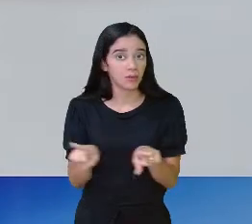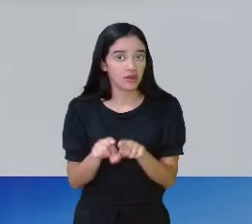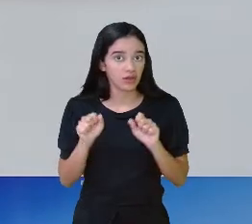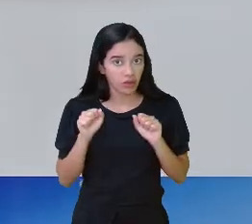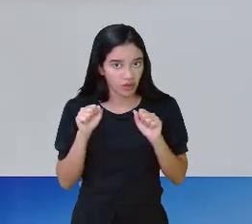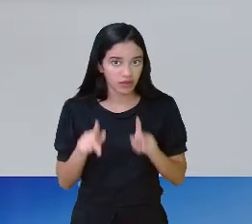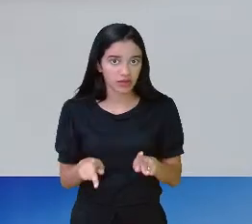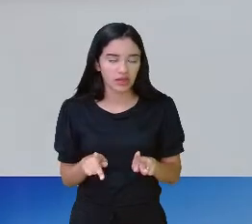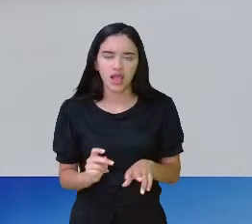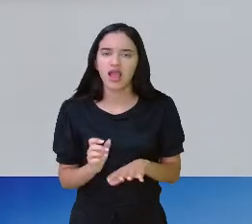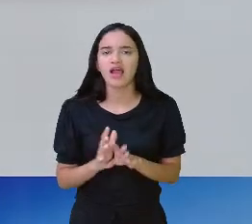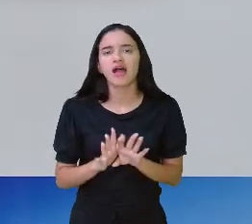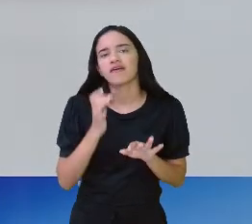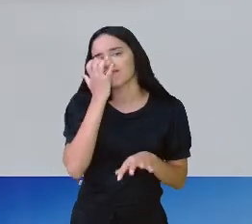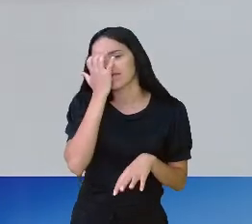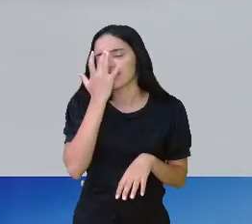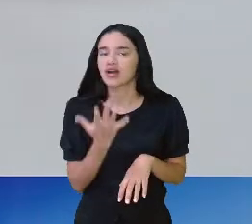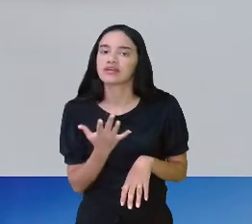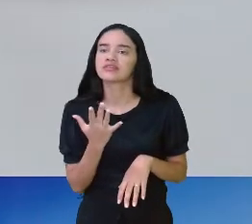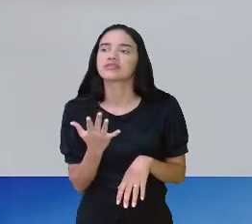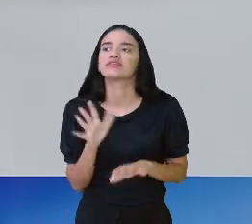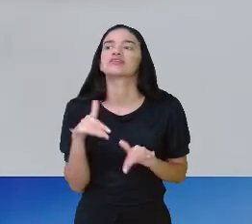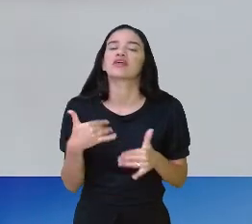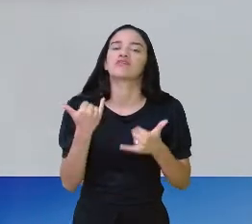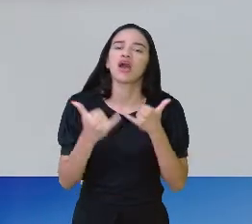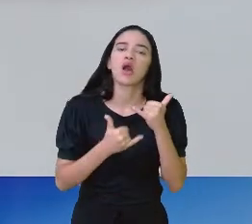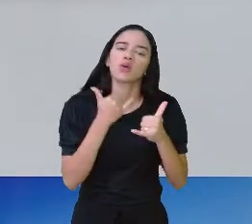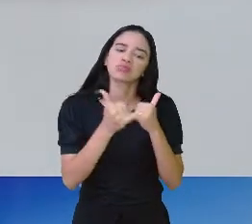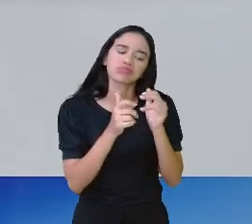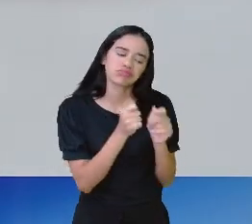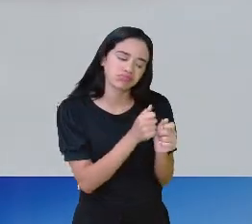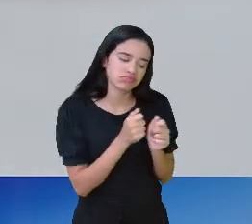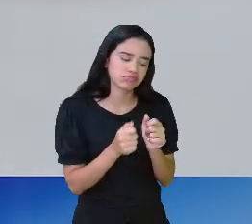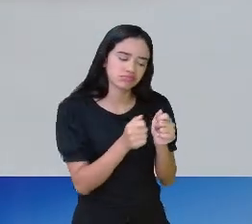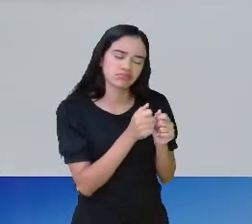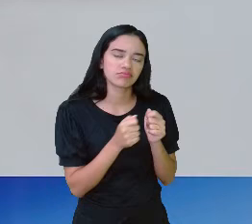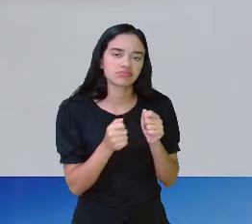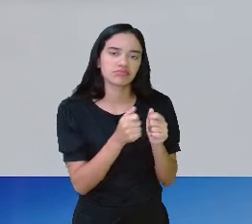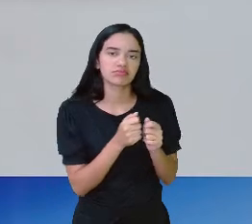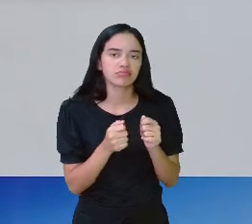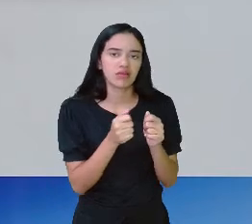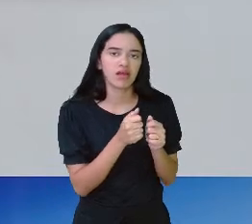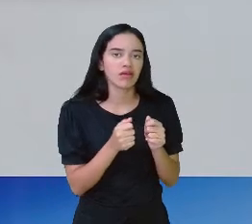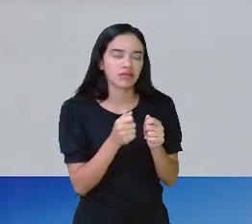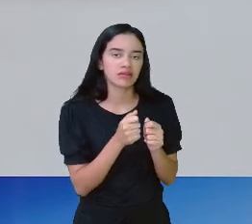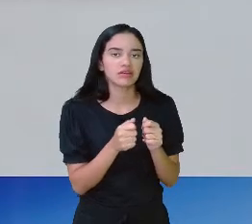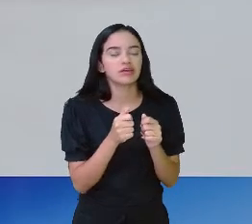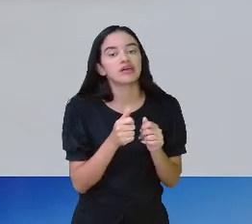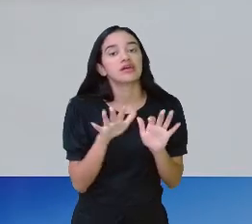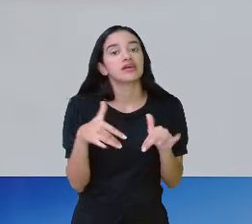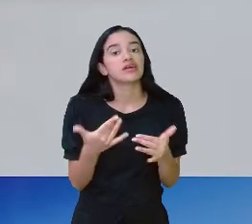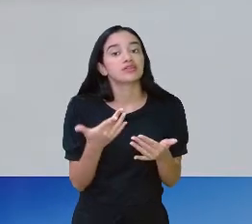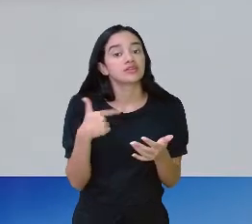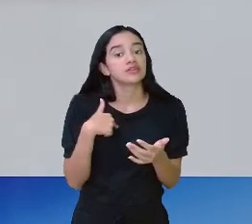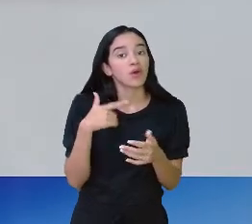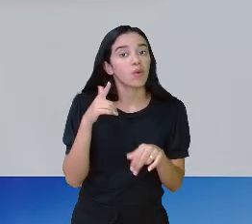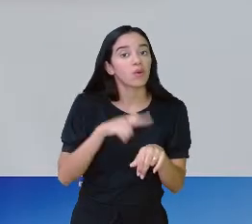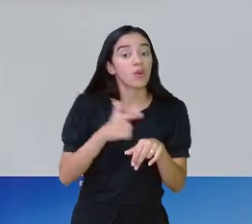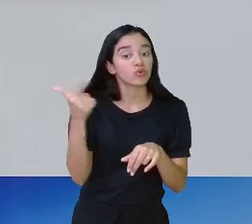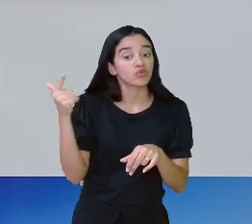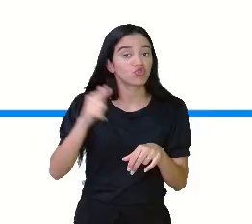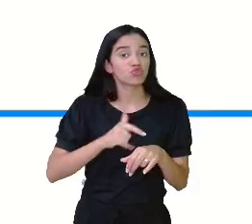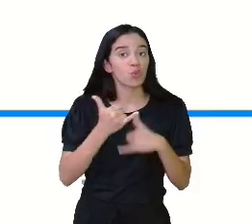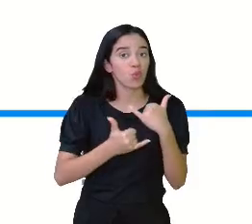beleza? Facinho demais. Ele estava jogando no celular, na segunda rodada ele ganhou 15 pontos, mas